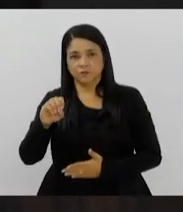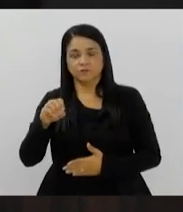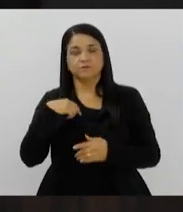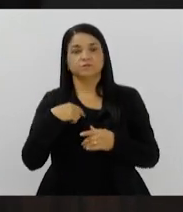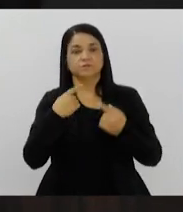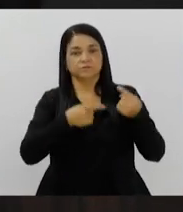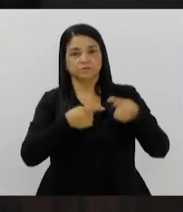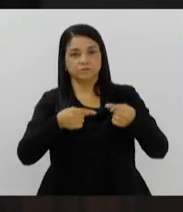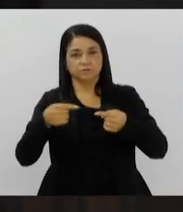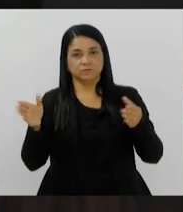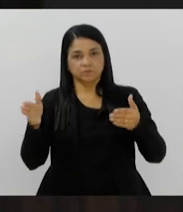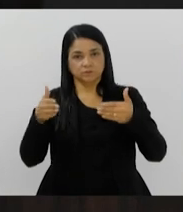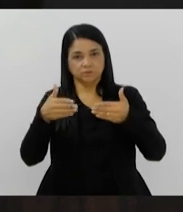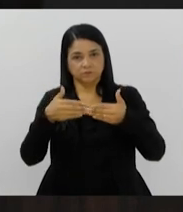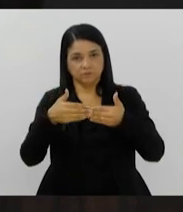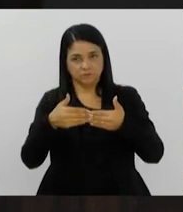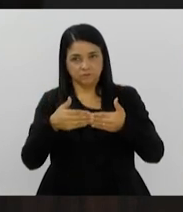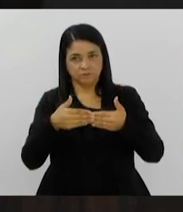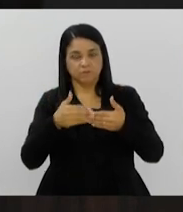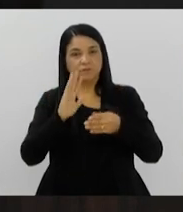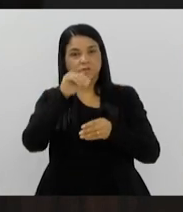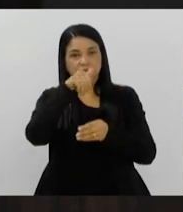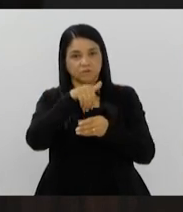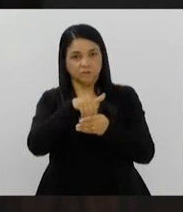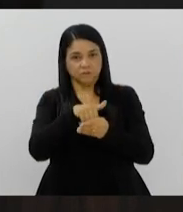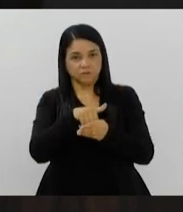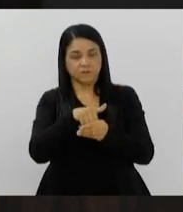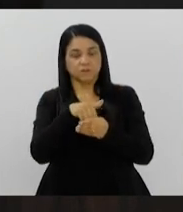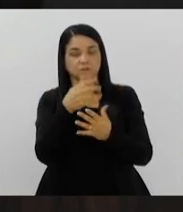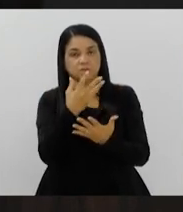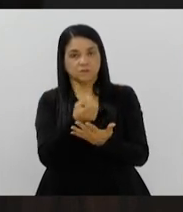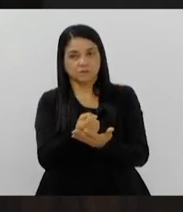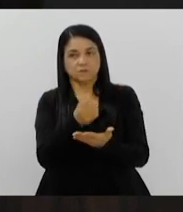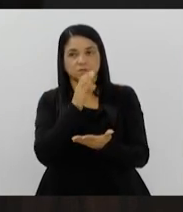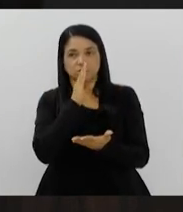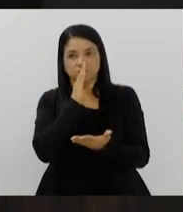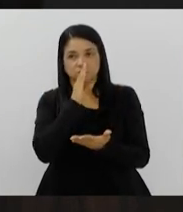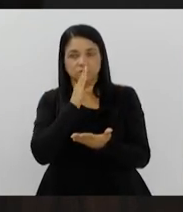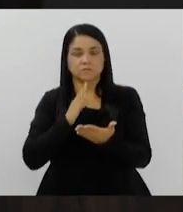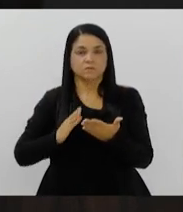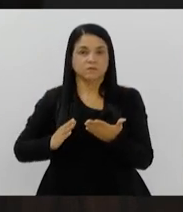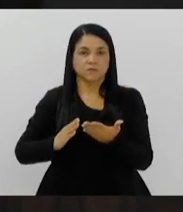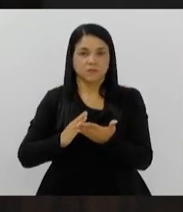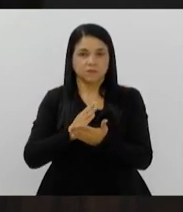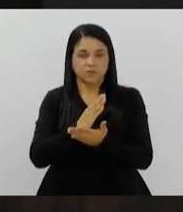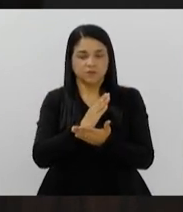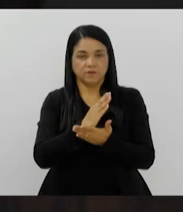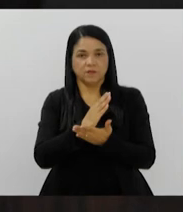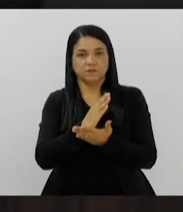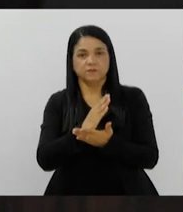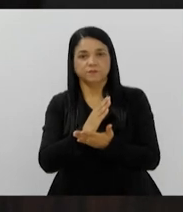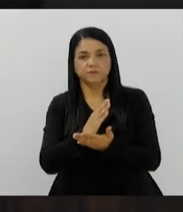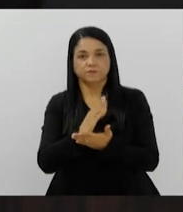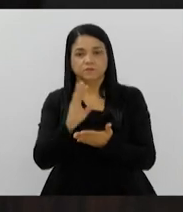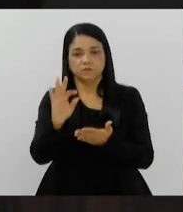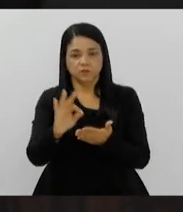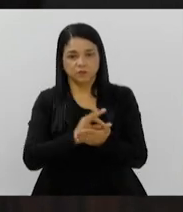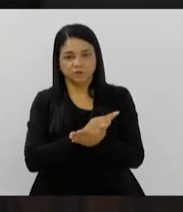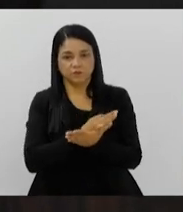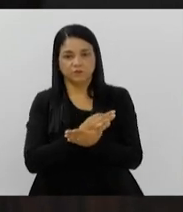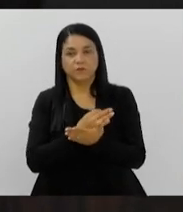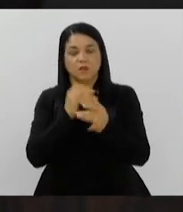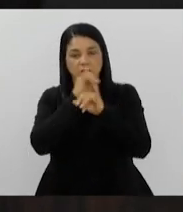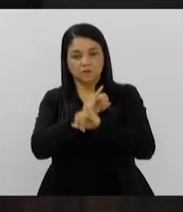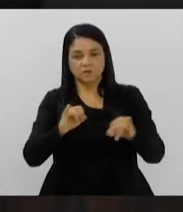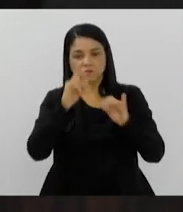queira discutir, em votação, os senhores que aprovam permaneçam como estão. Aprovado, vai ao